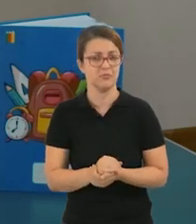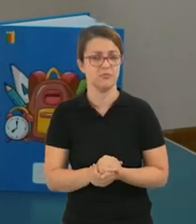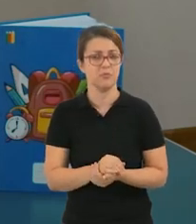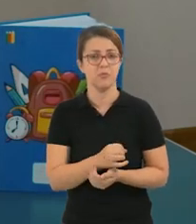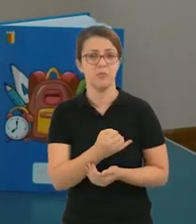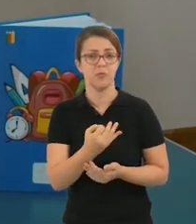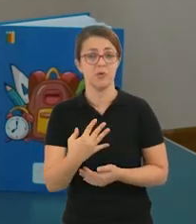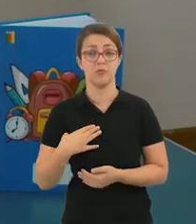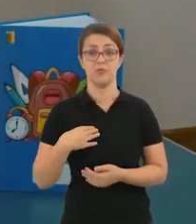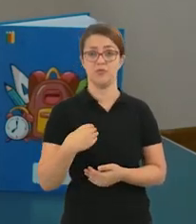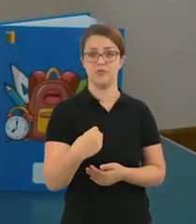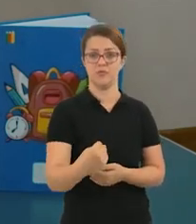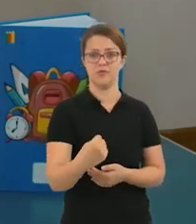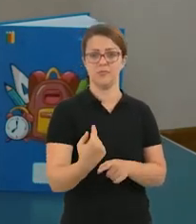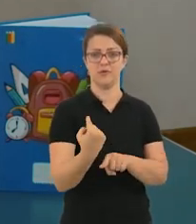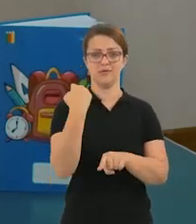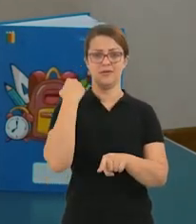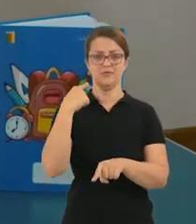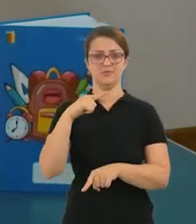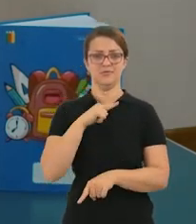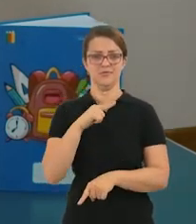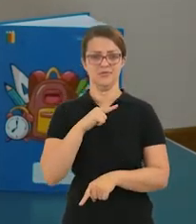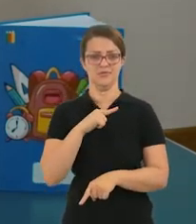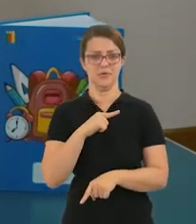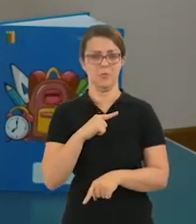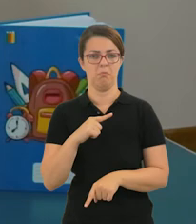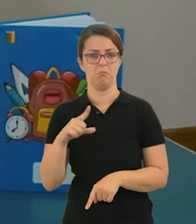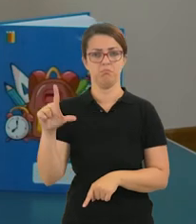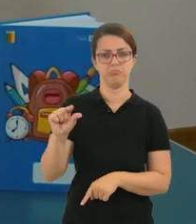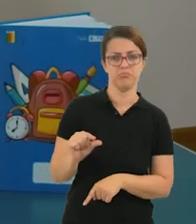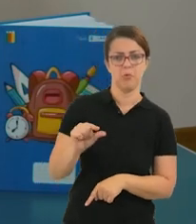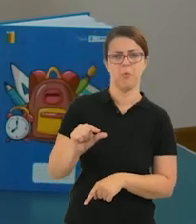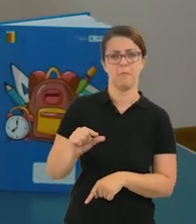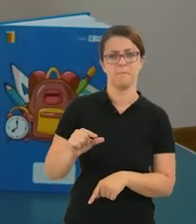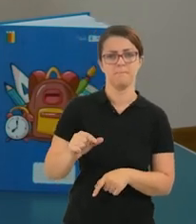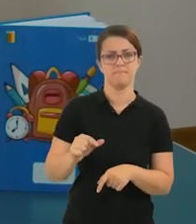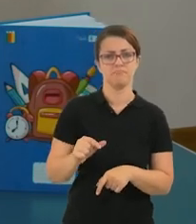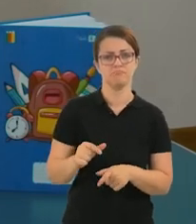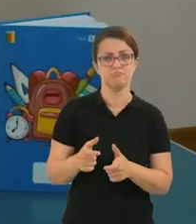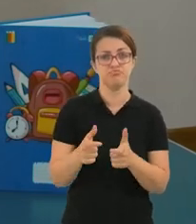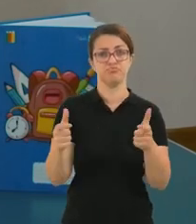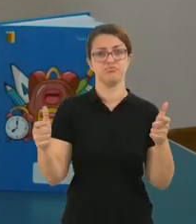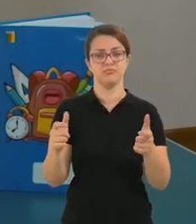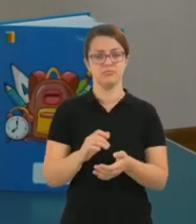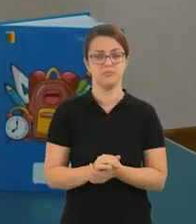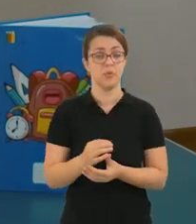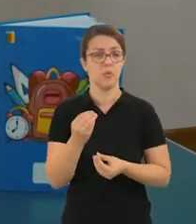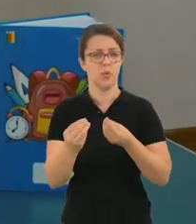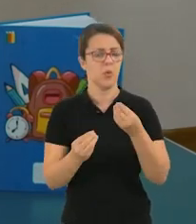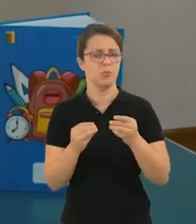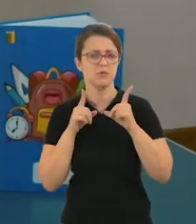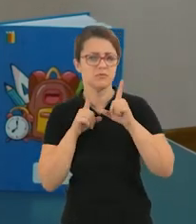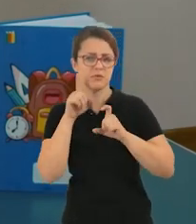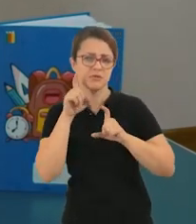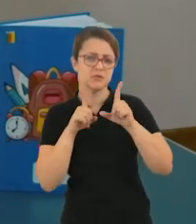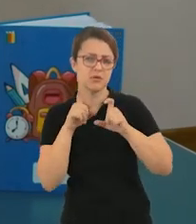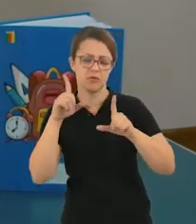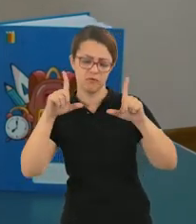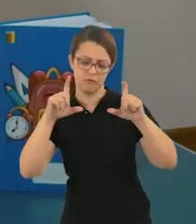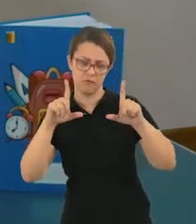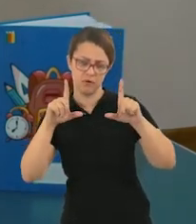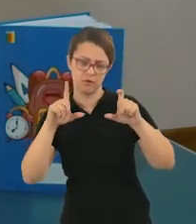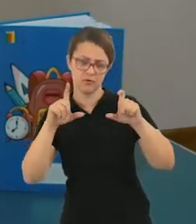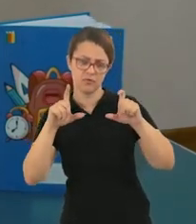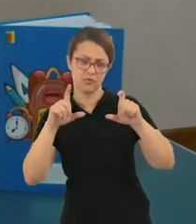família antigamente? Muitos ou poucos filhos? Como eram as expressões e as poses das pessoas nas fotos? As